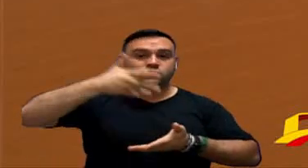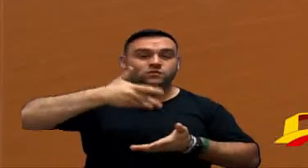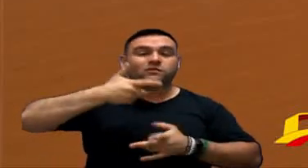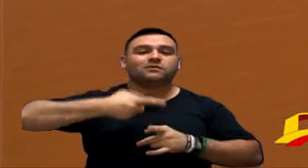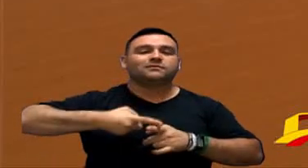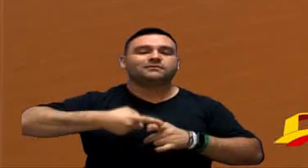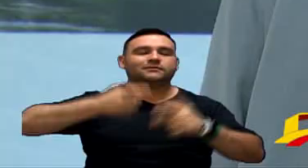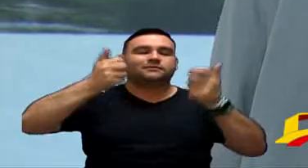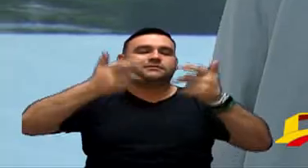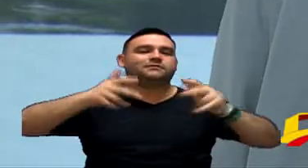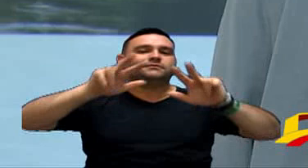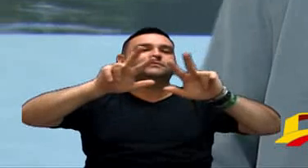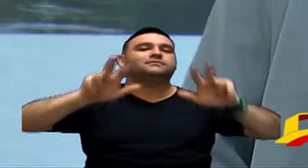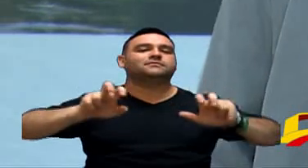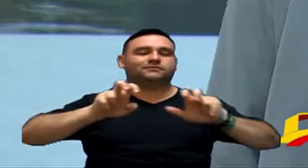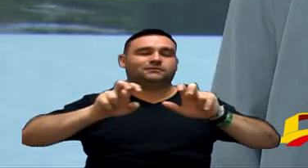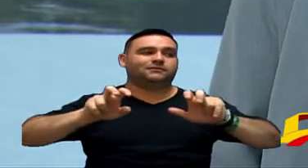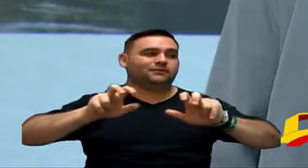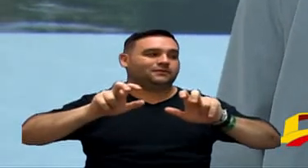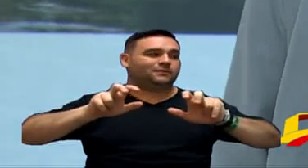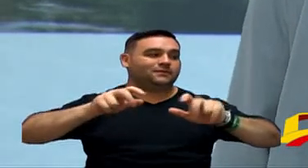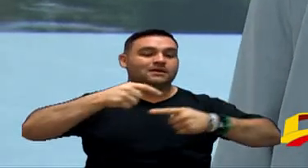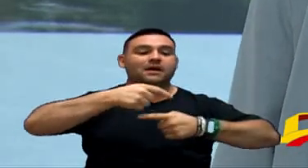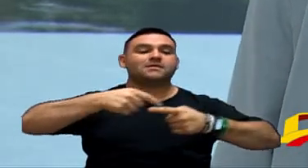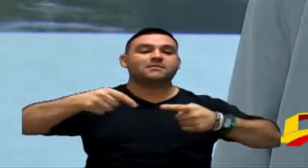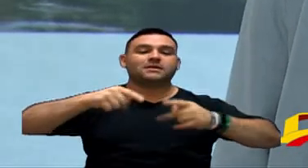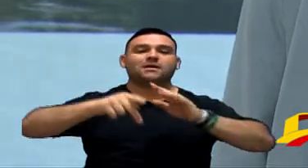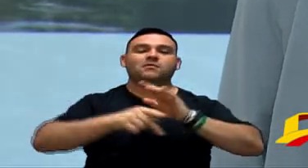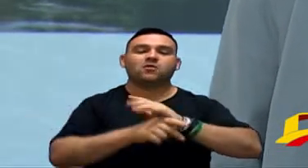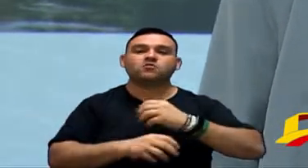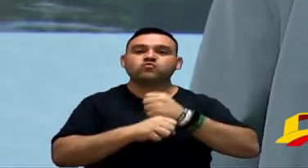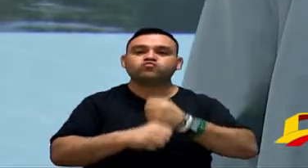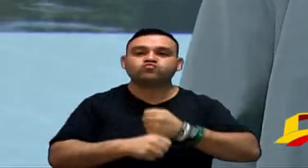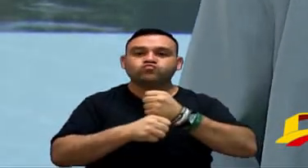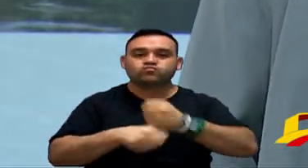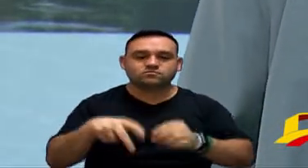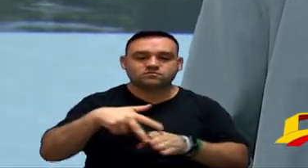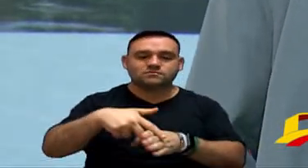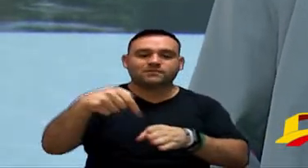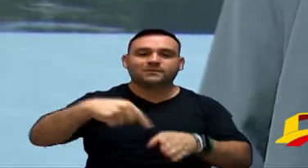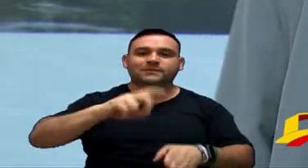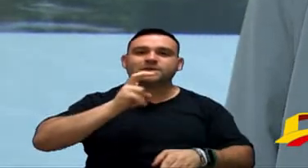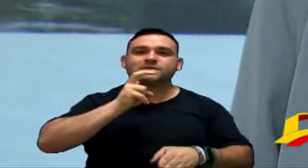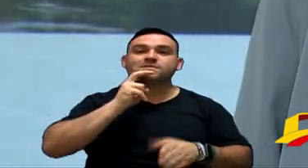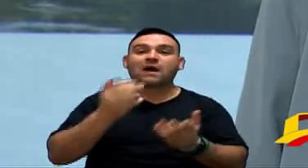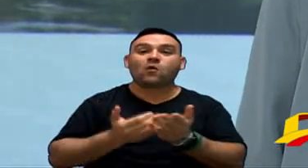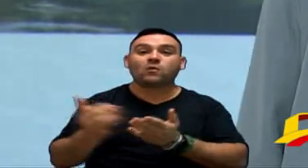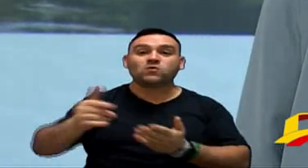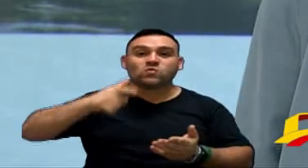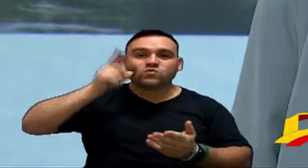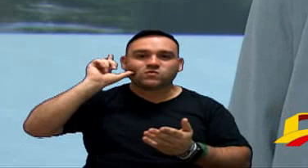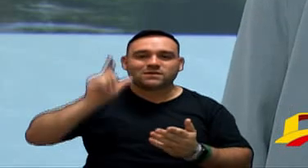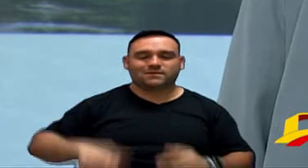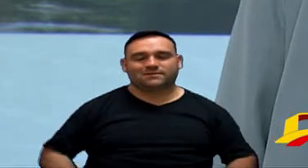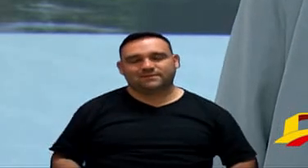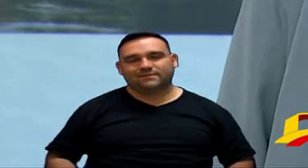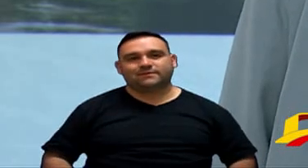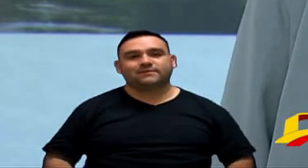falar sobre a nossa semana do tropeiro de nossa cidade que começou ontem